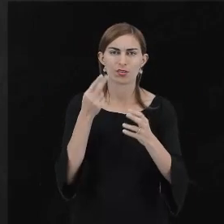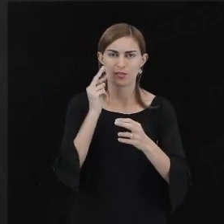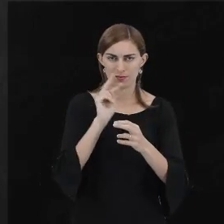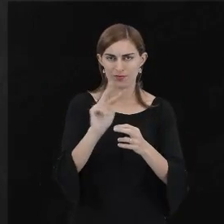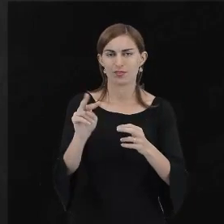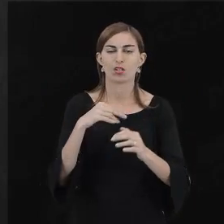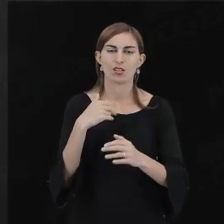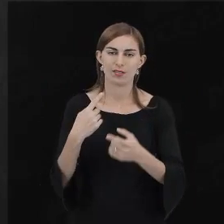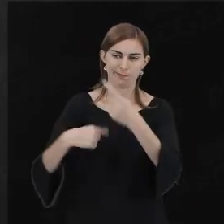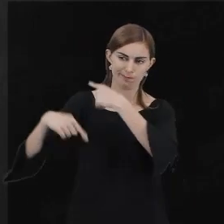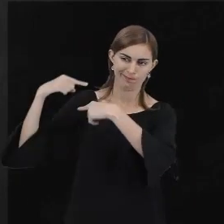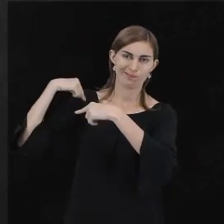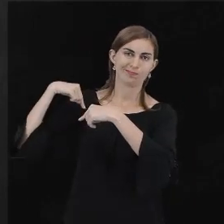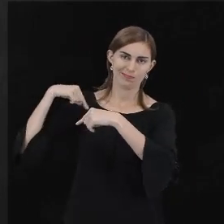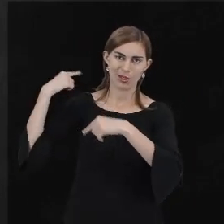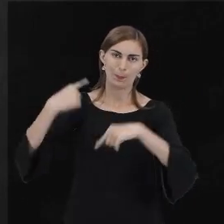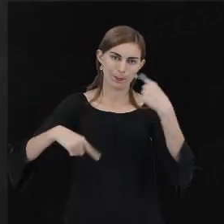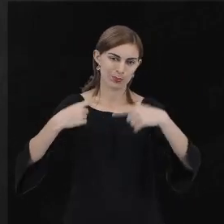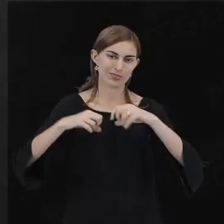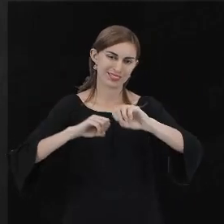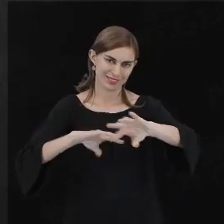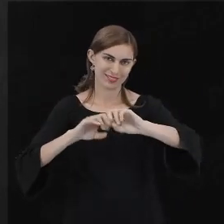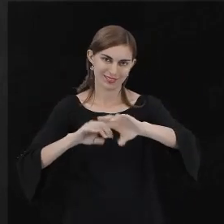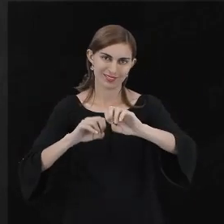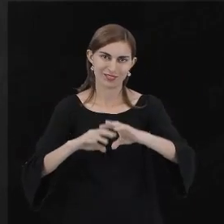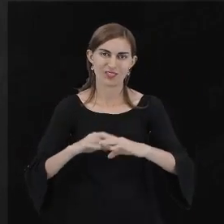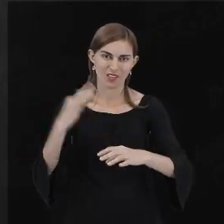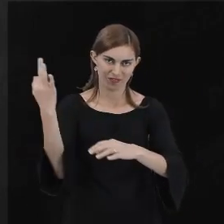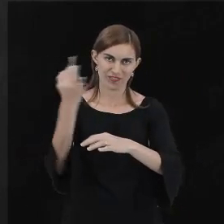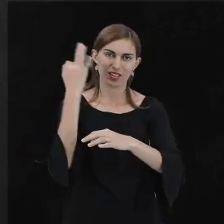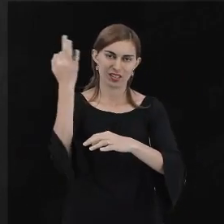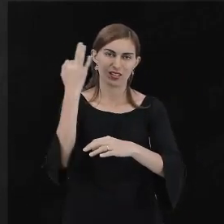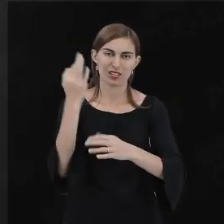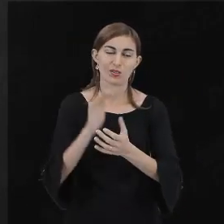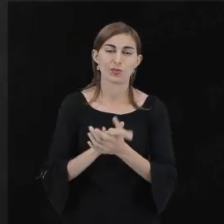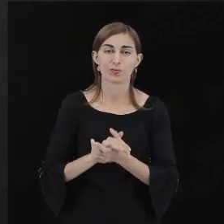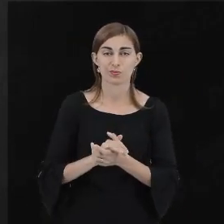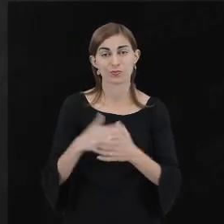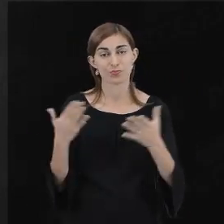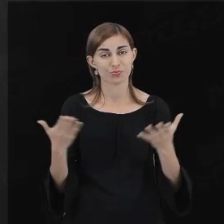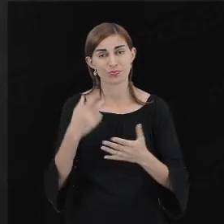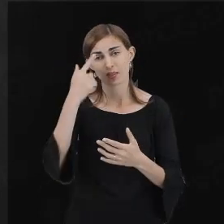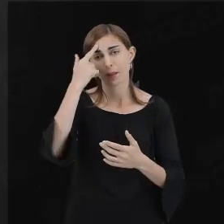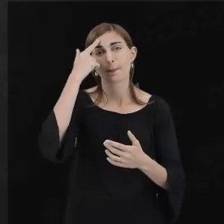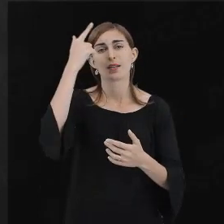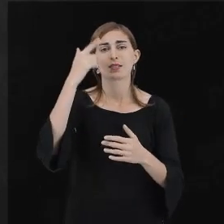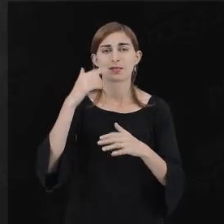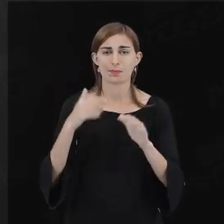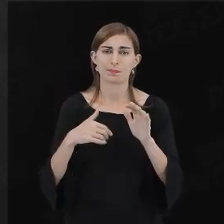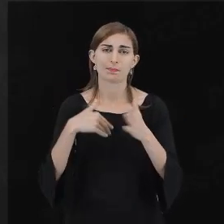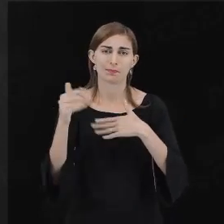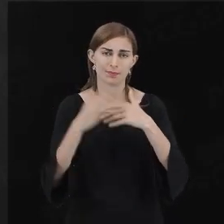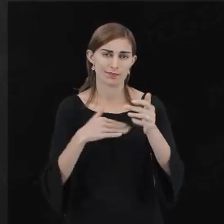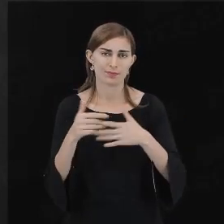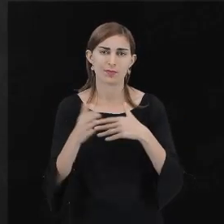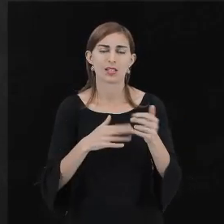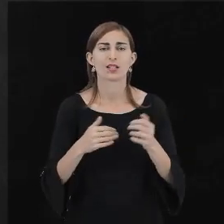profundo retrocesso na política educacional ao nível federal, né? E que imagina que essa prática